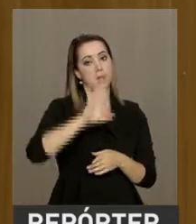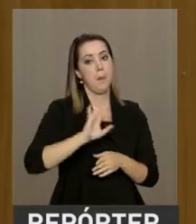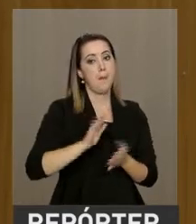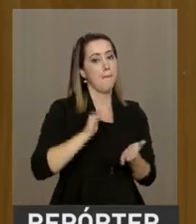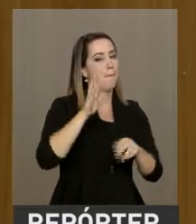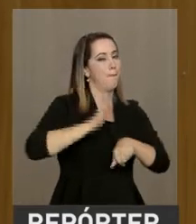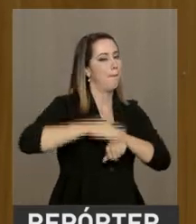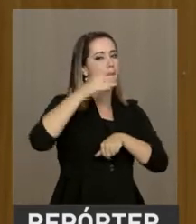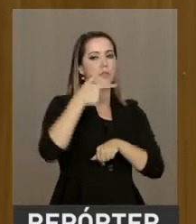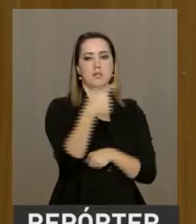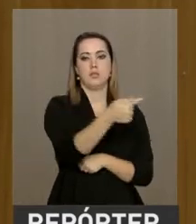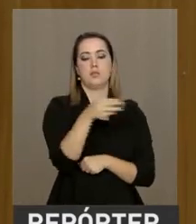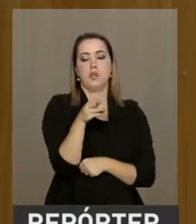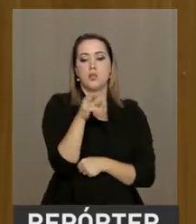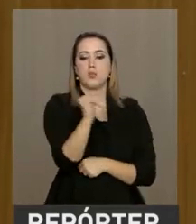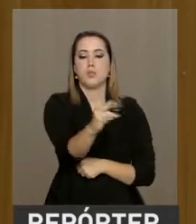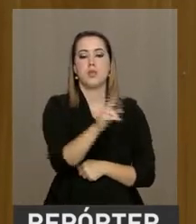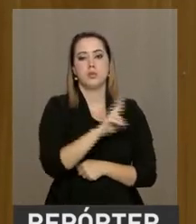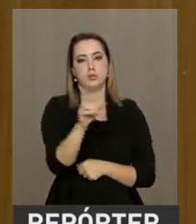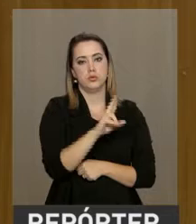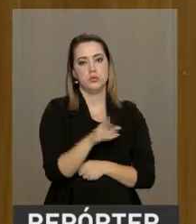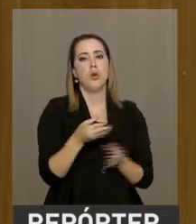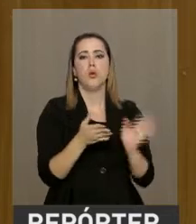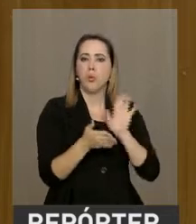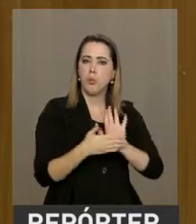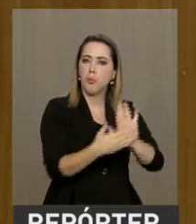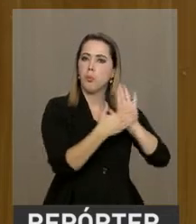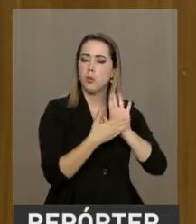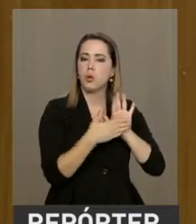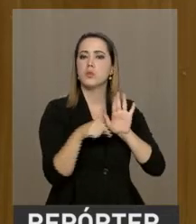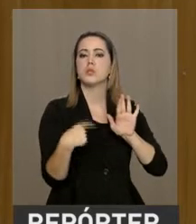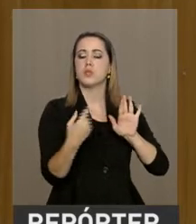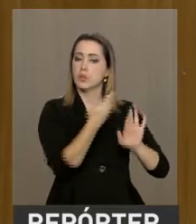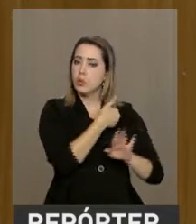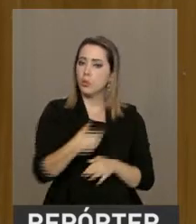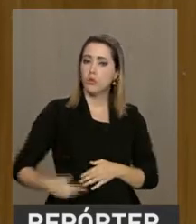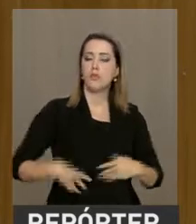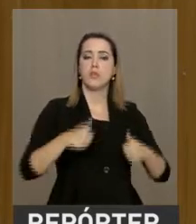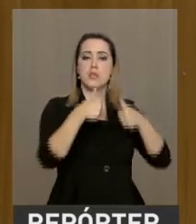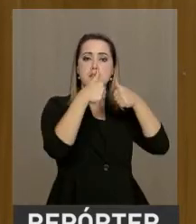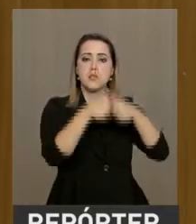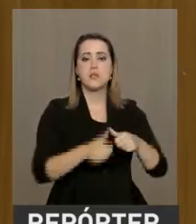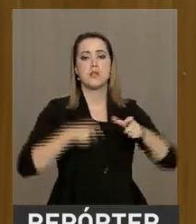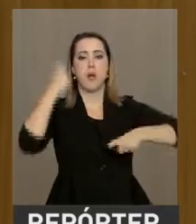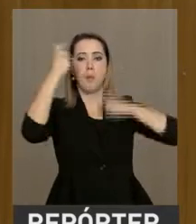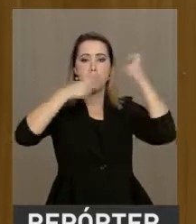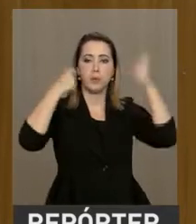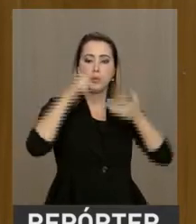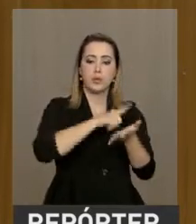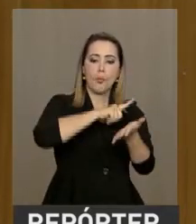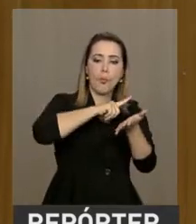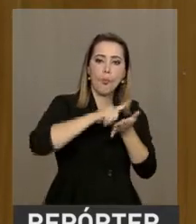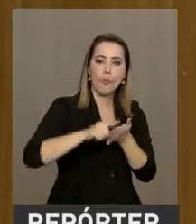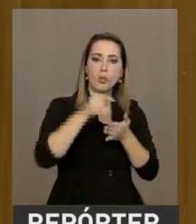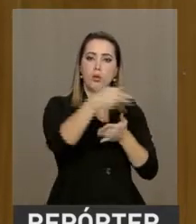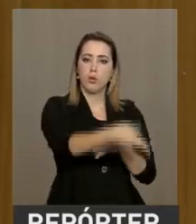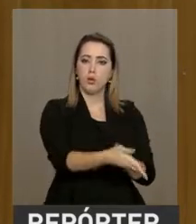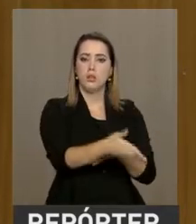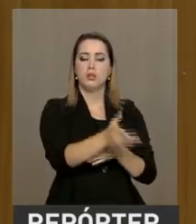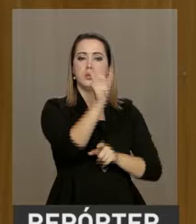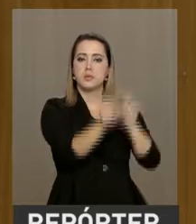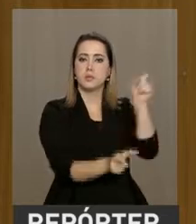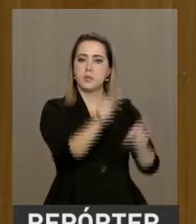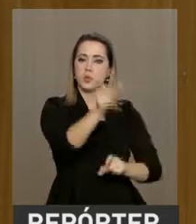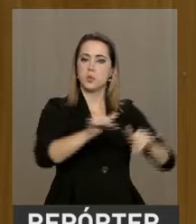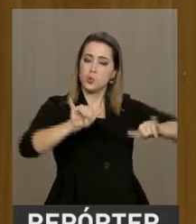demonstrando claramente a preocupação do governo com a seca a preocupação com estes brasileiros que sofrem